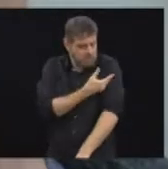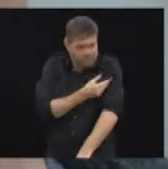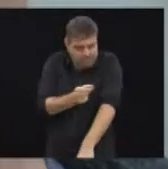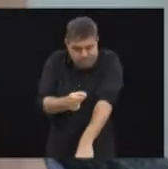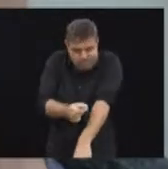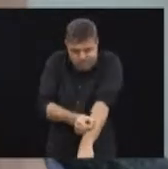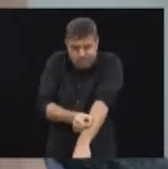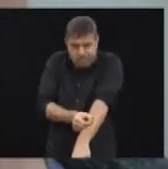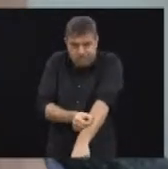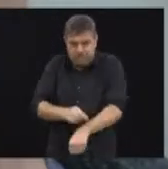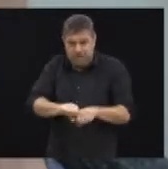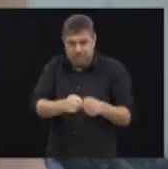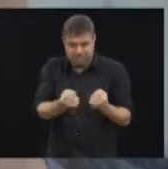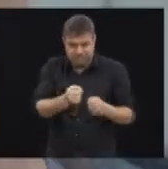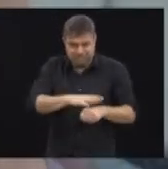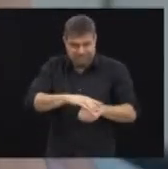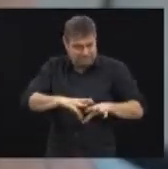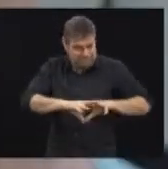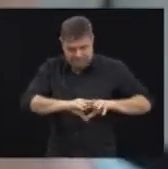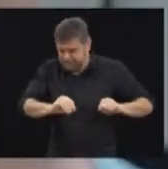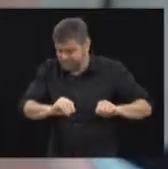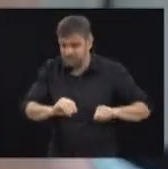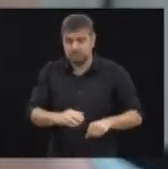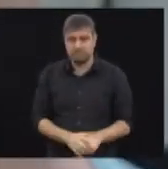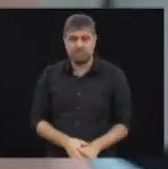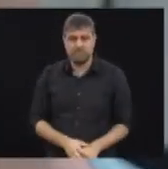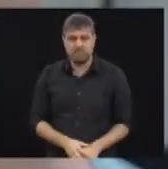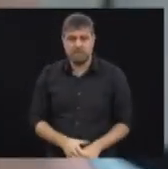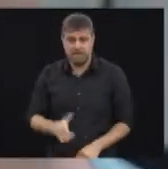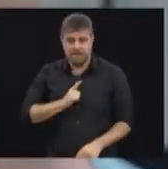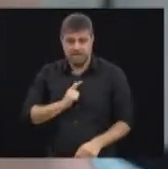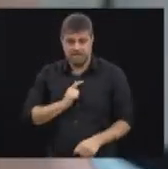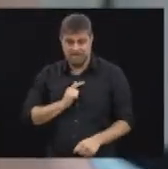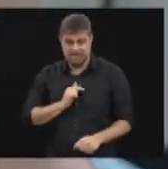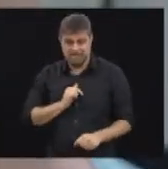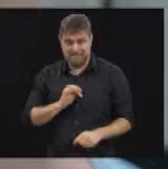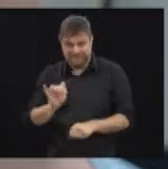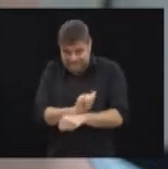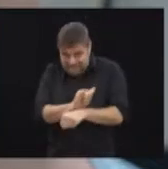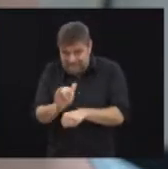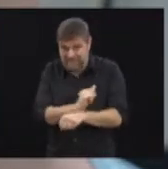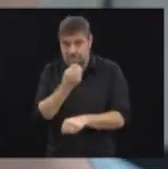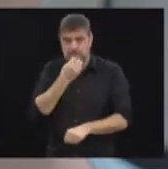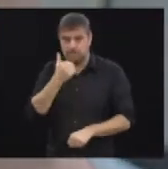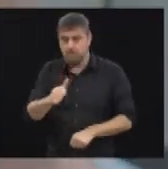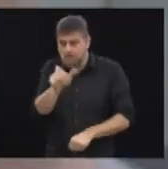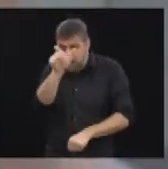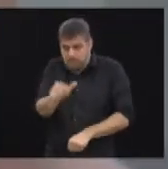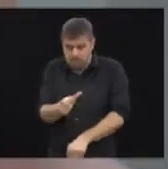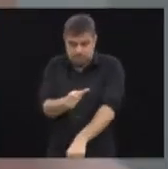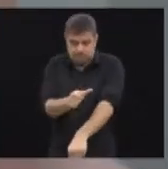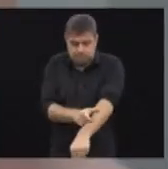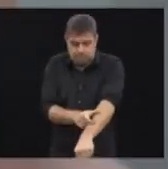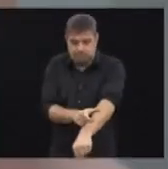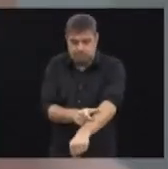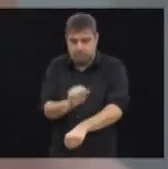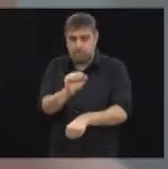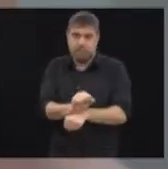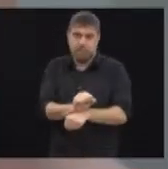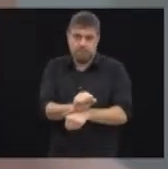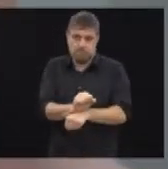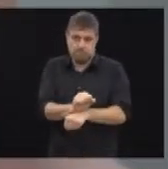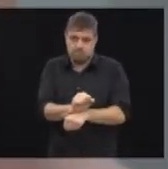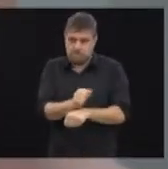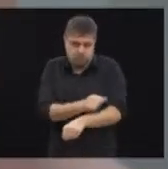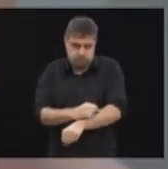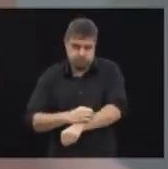você pôr o brotinho novo que vai destruir também. Então, é uma técnica que é muito boa para quem está